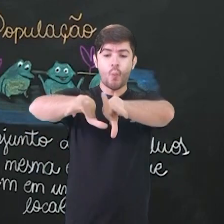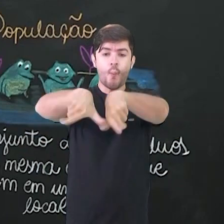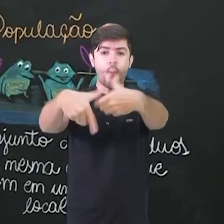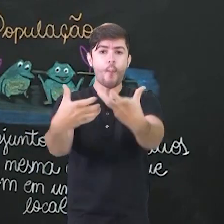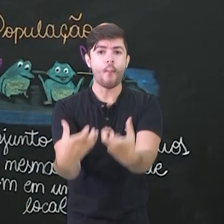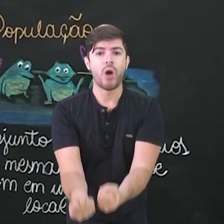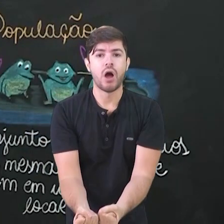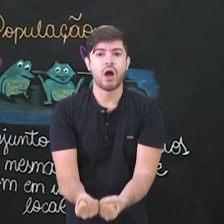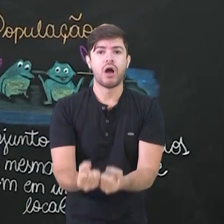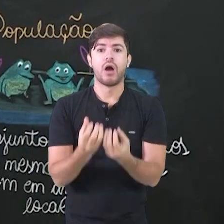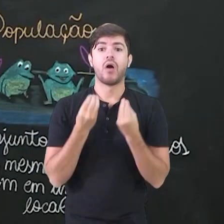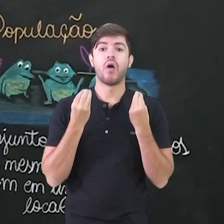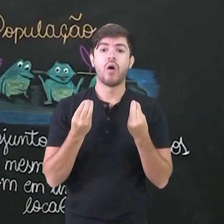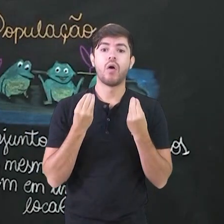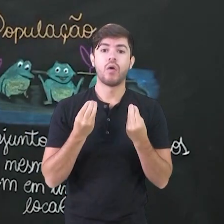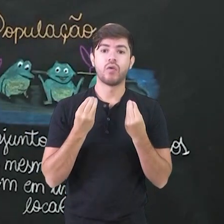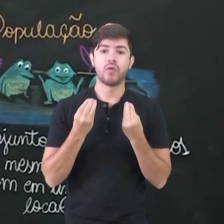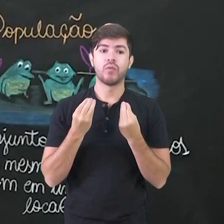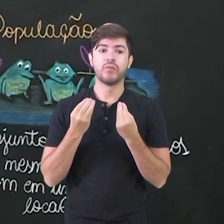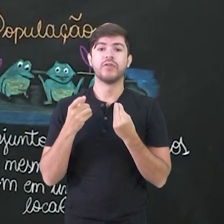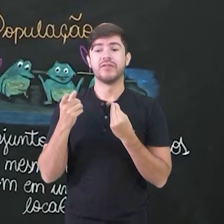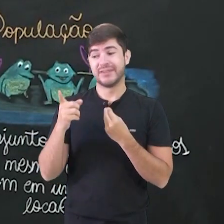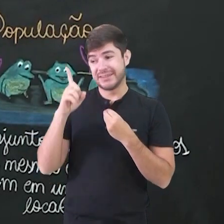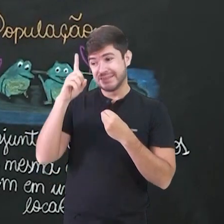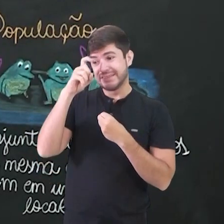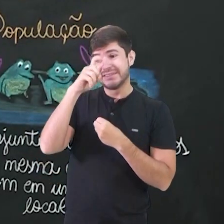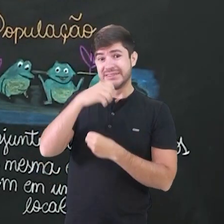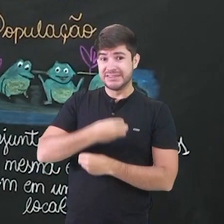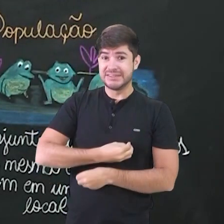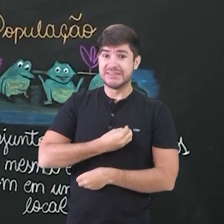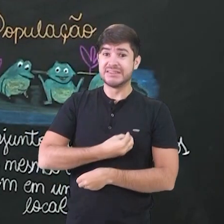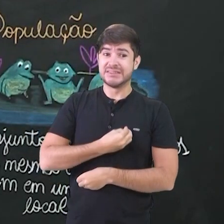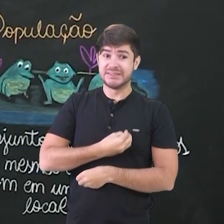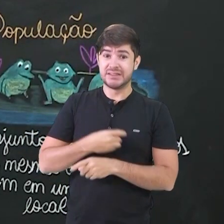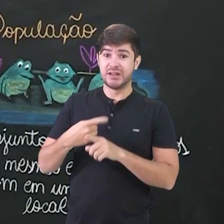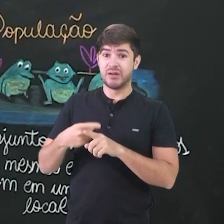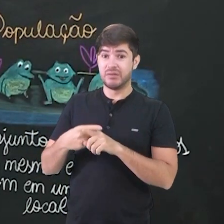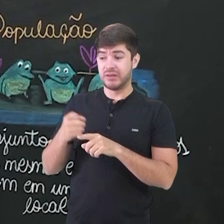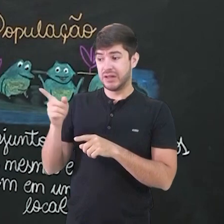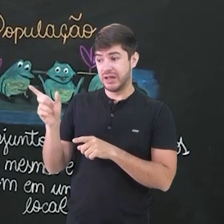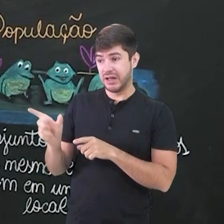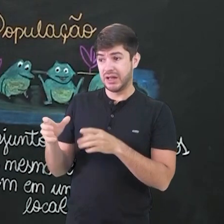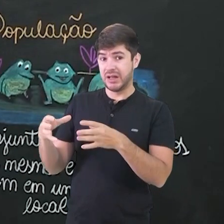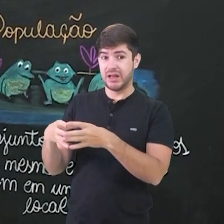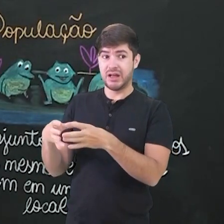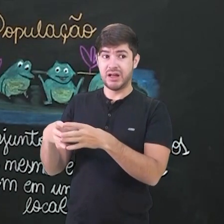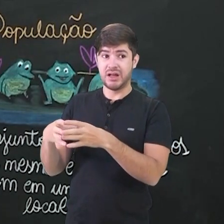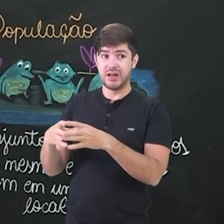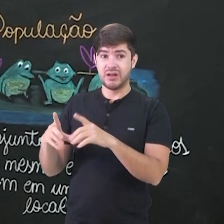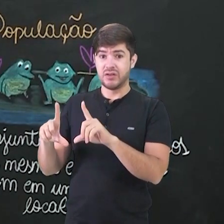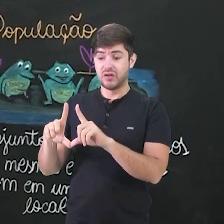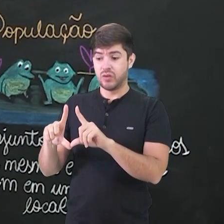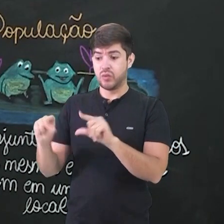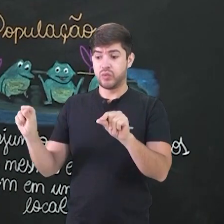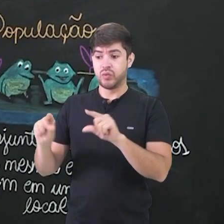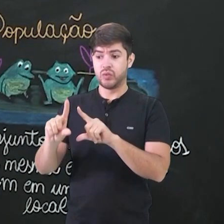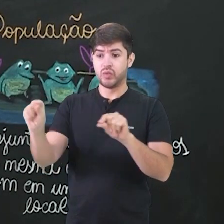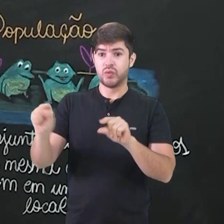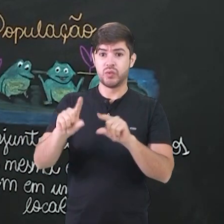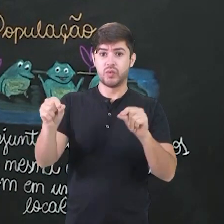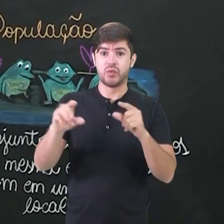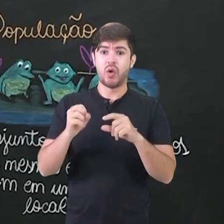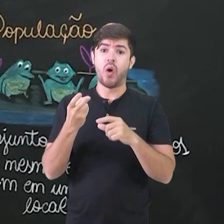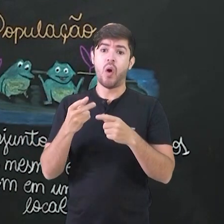uma estiagem natural? Vai complicar. Esse lago vai secar, essa população ela vai ser